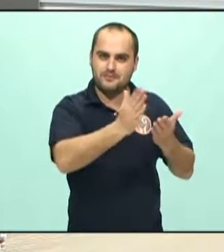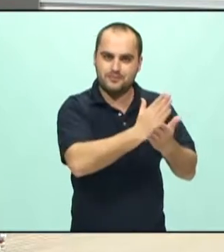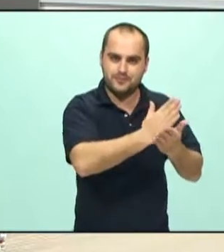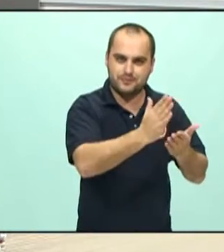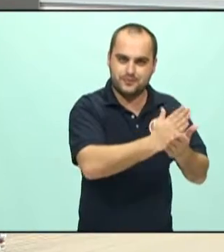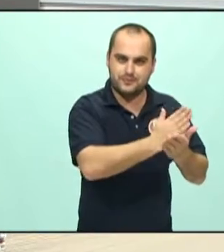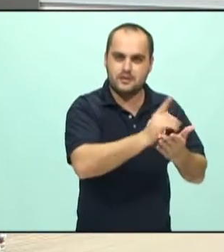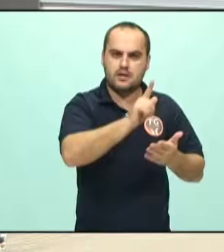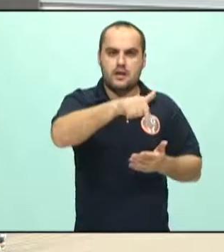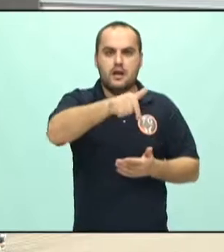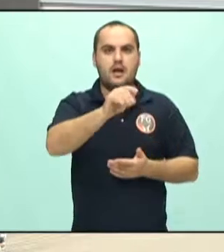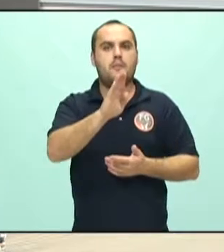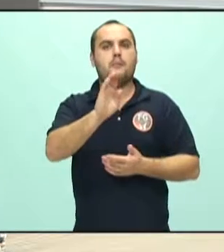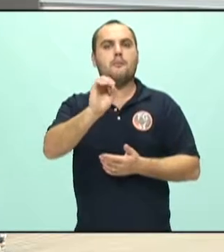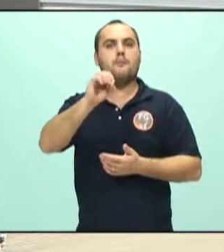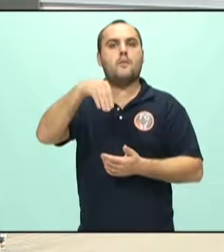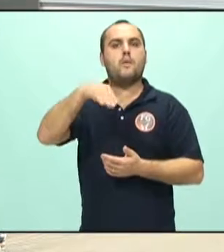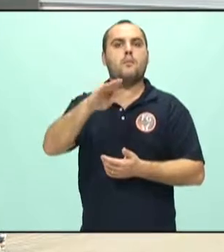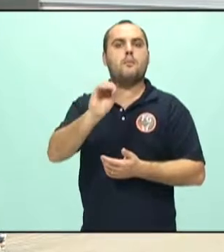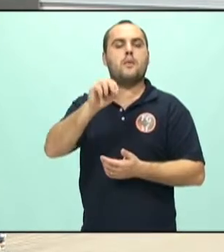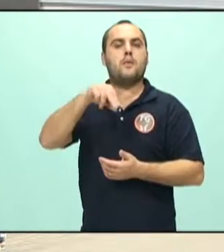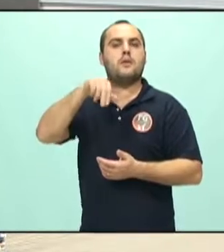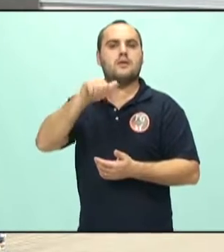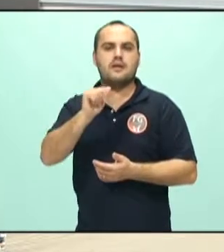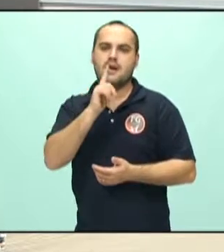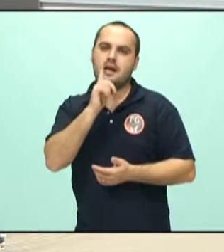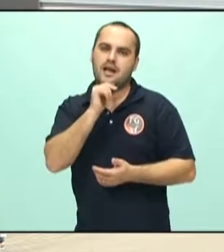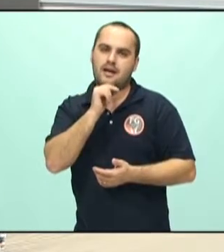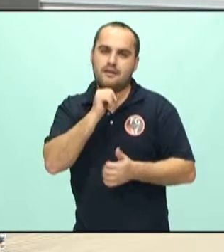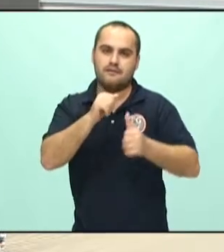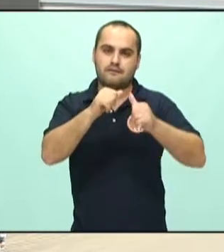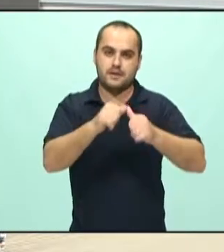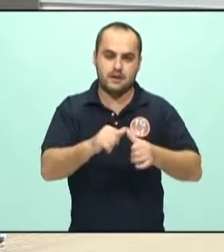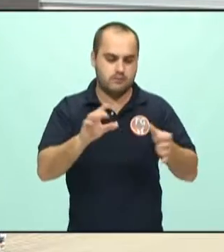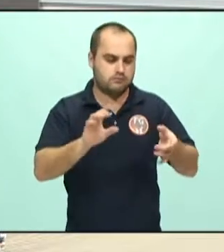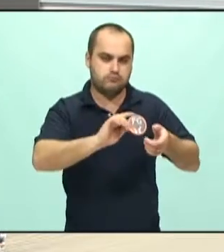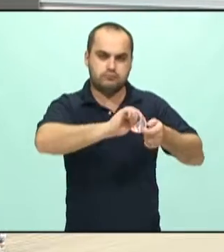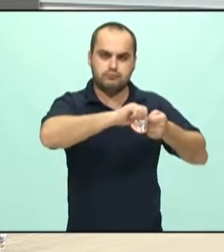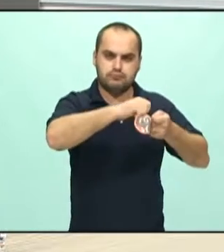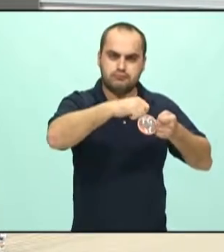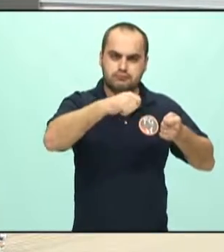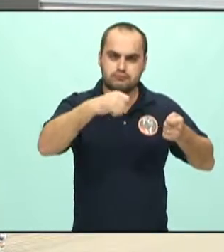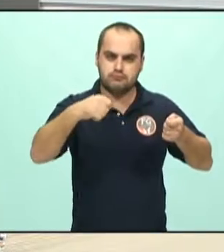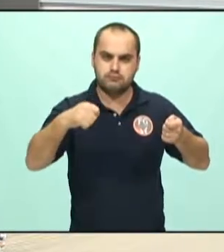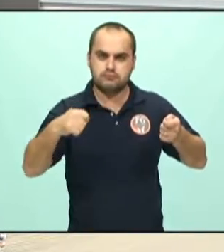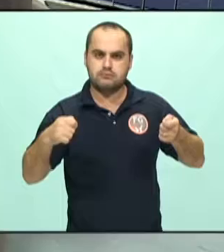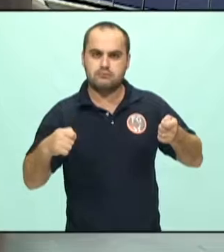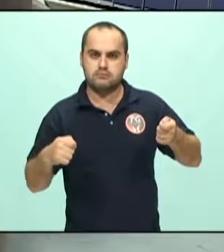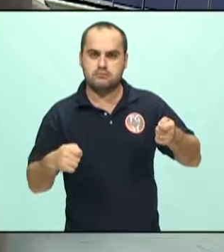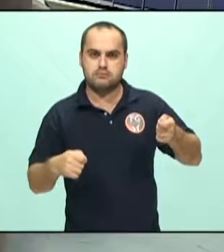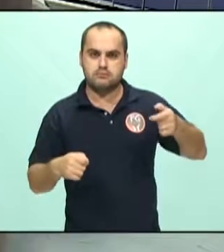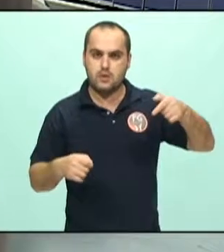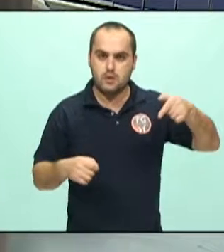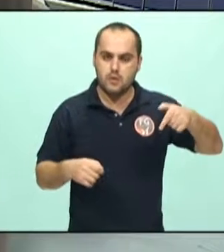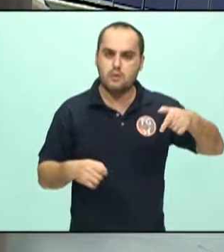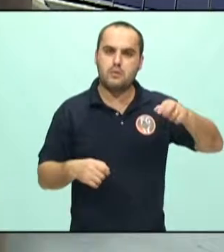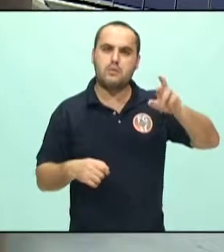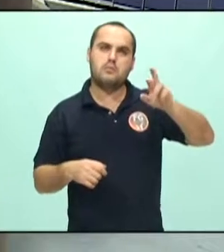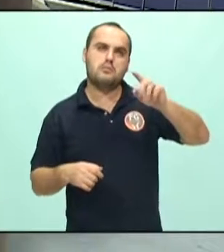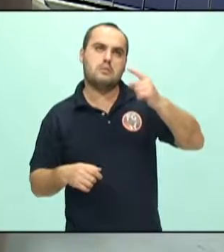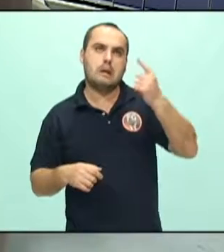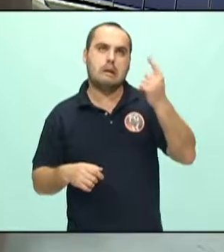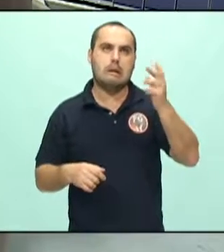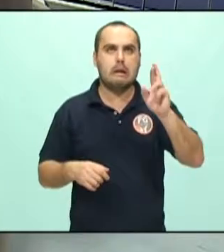bombonas de água eles ficam através de uma corda se juntam e atravessam de ponta a ponta o rio ribeirão